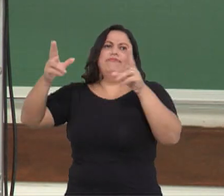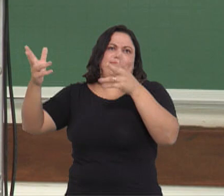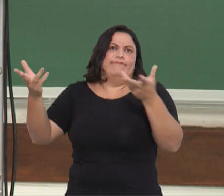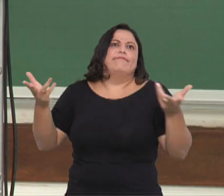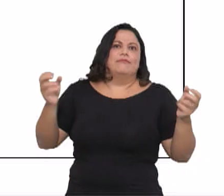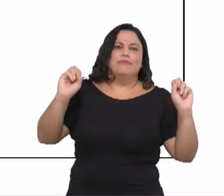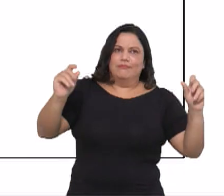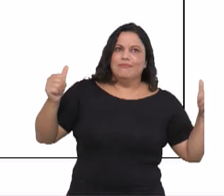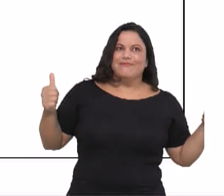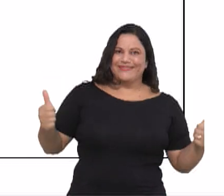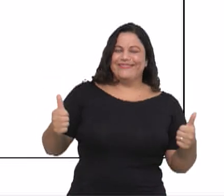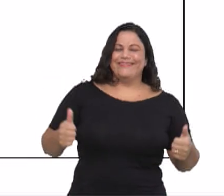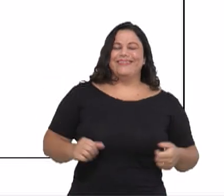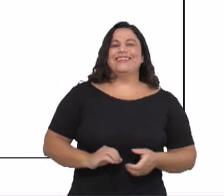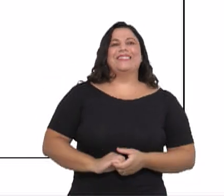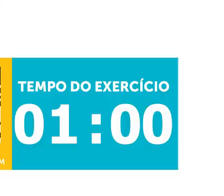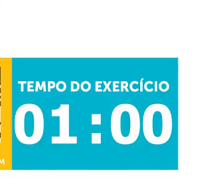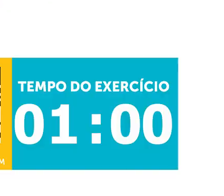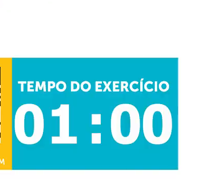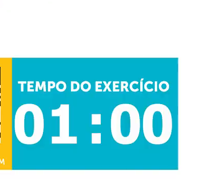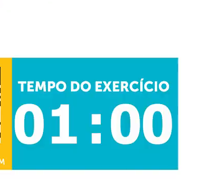certo?